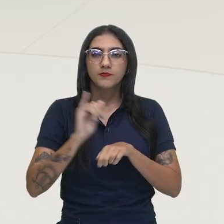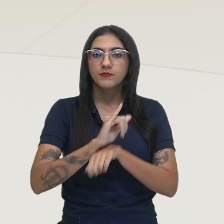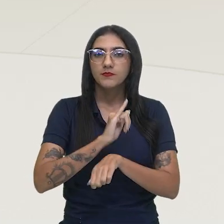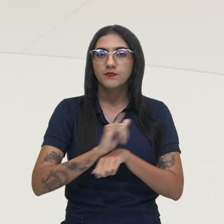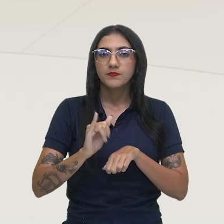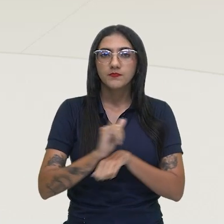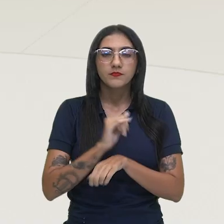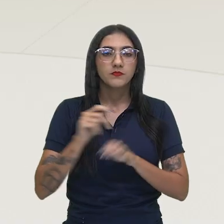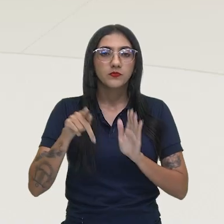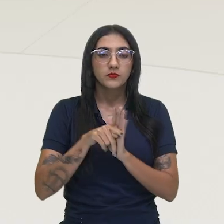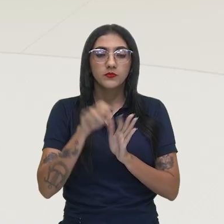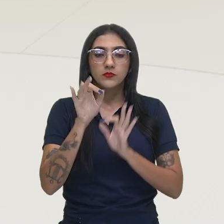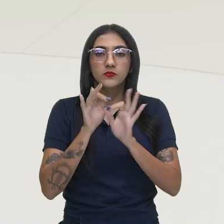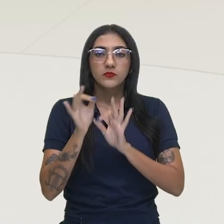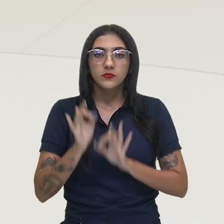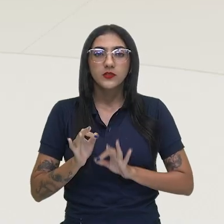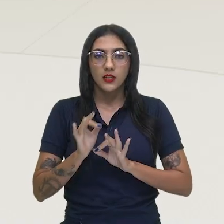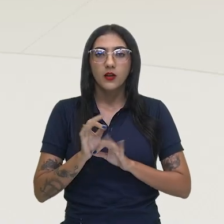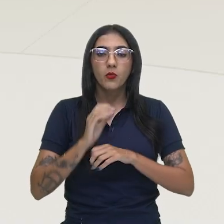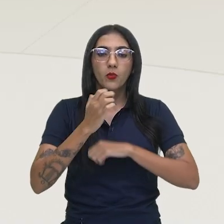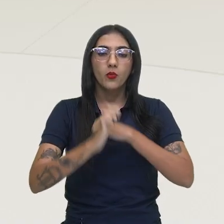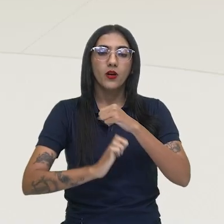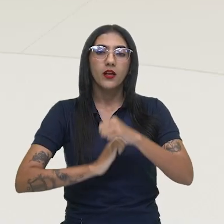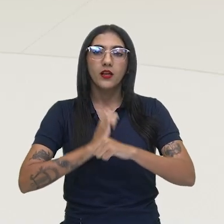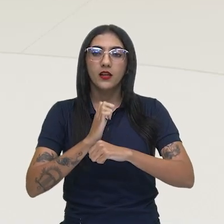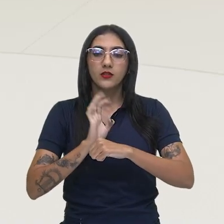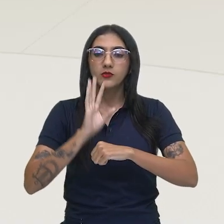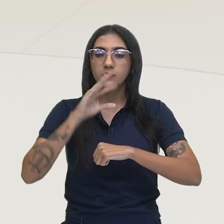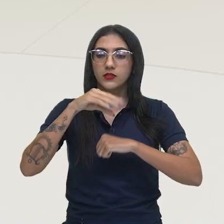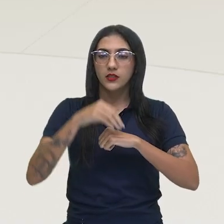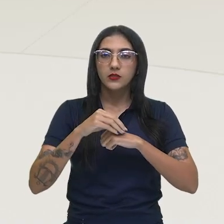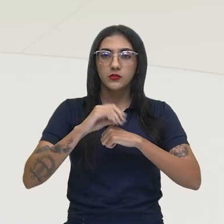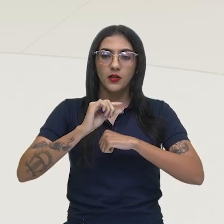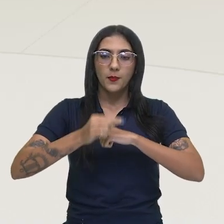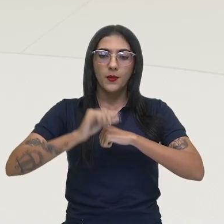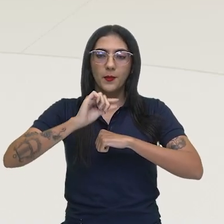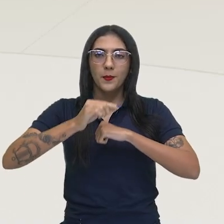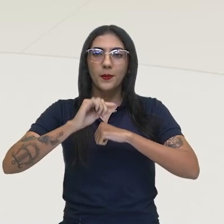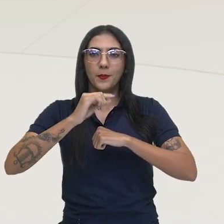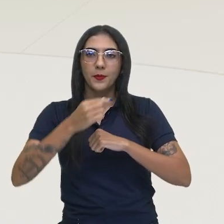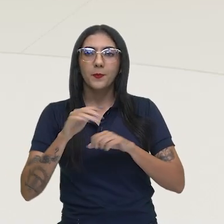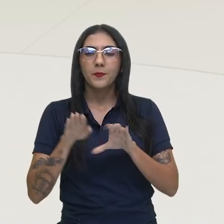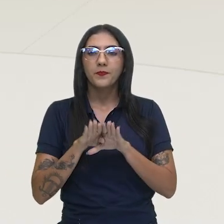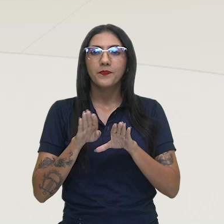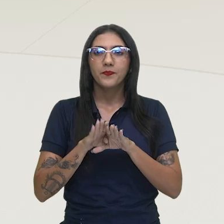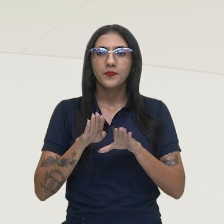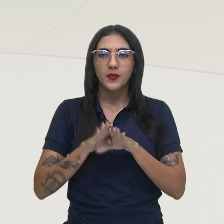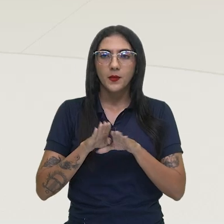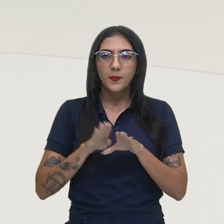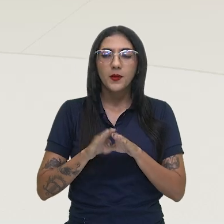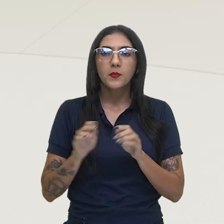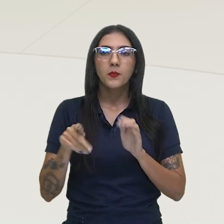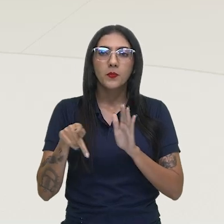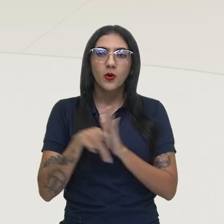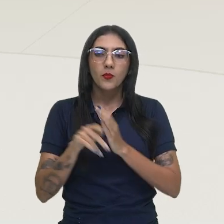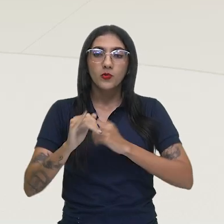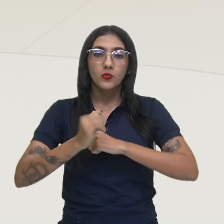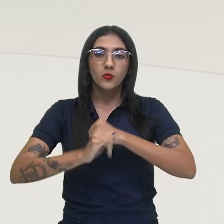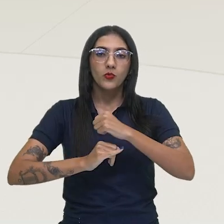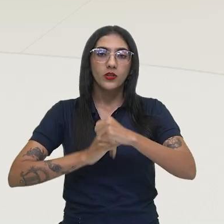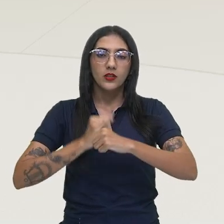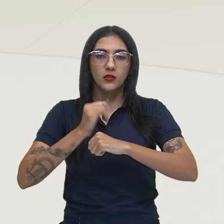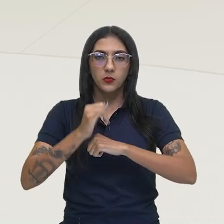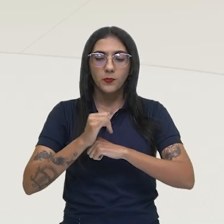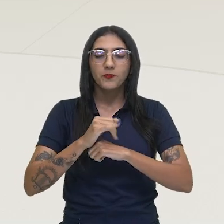de distribuir os elétrons na eletrosfera do átomo e também dos íons, porque pode acontecer de ter íons. Então, este método ele